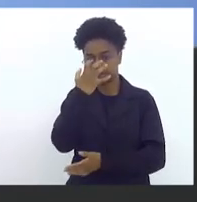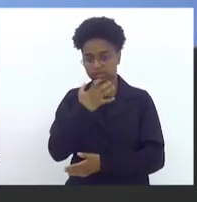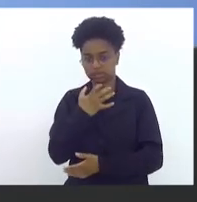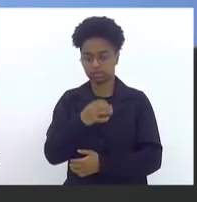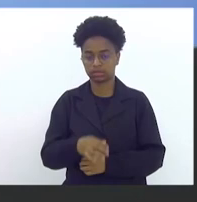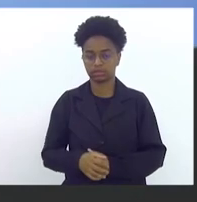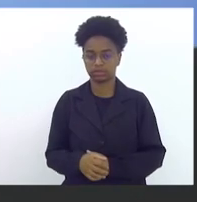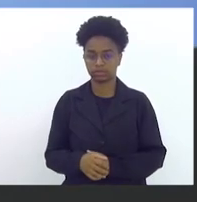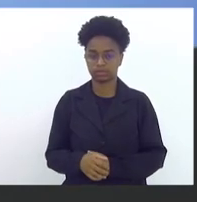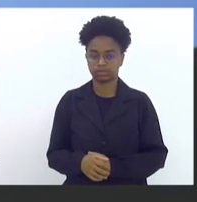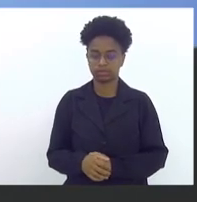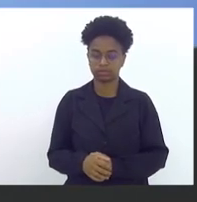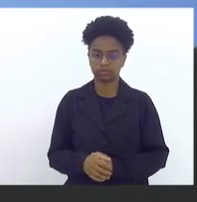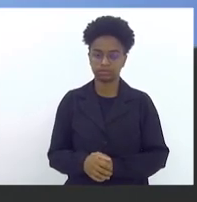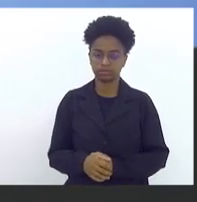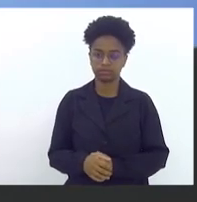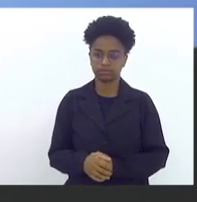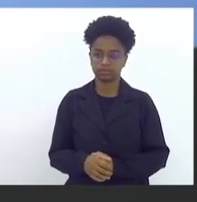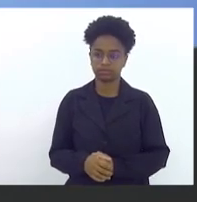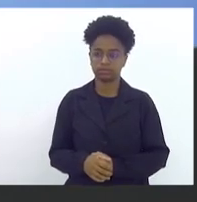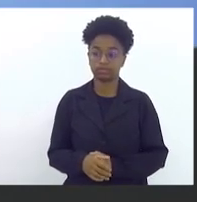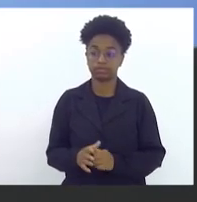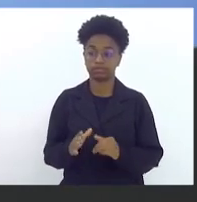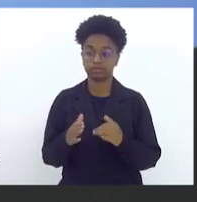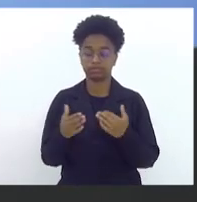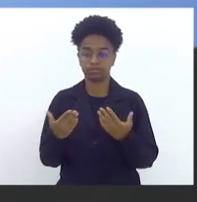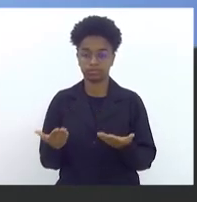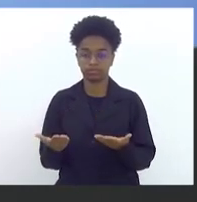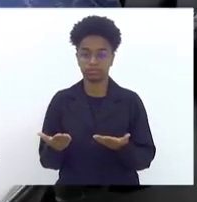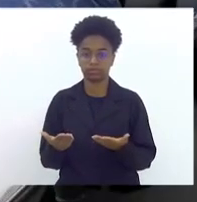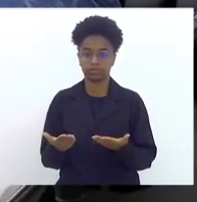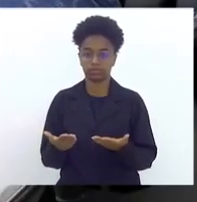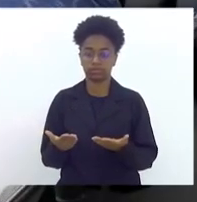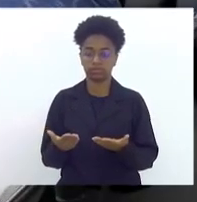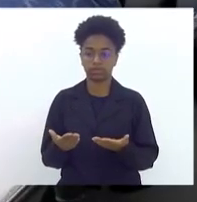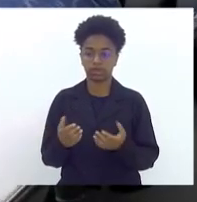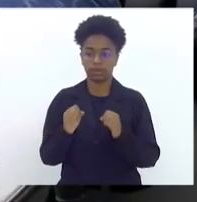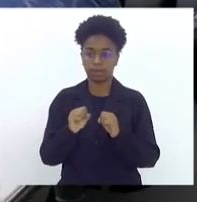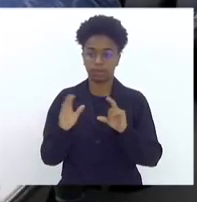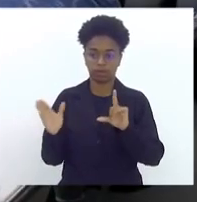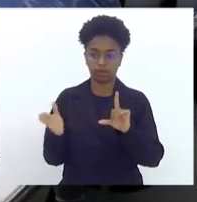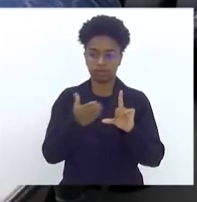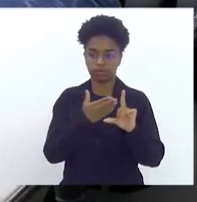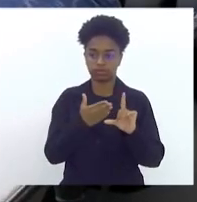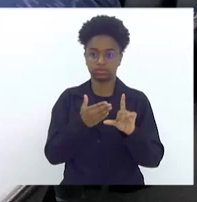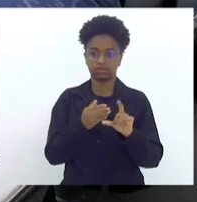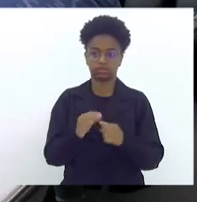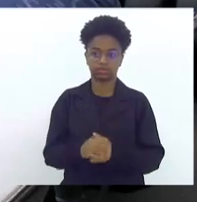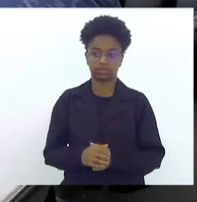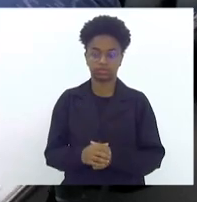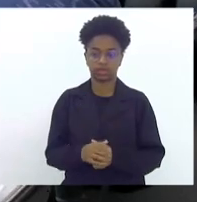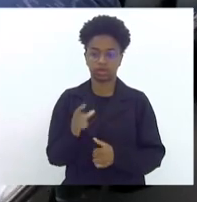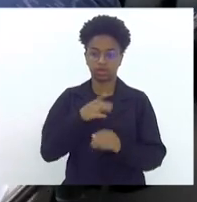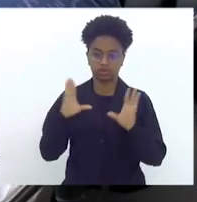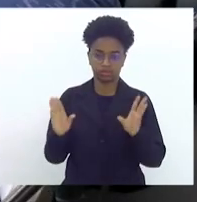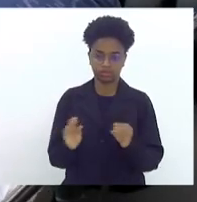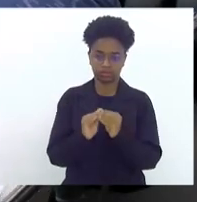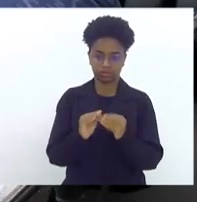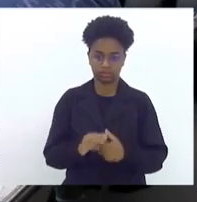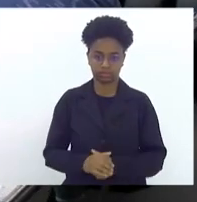né e fundadas então eu chego próximo item por favor é nas minhas conclusões né